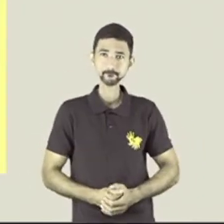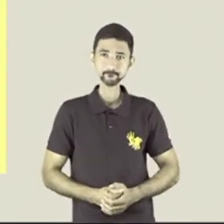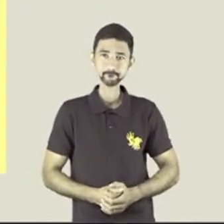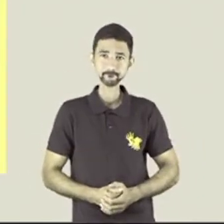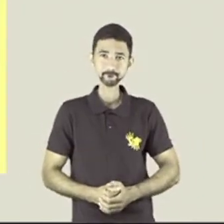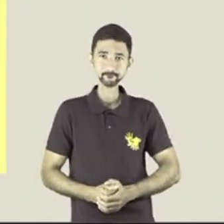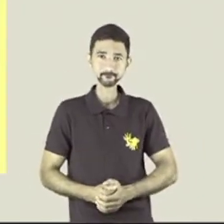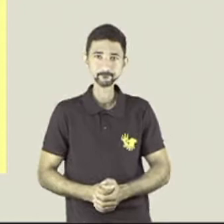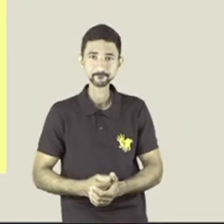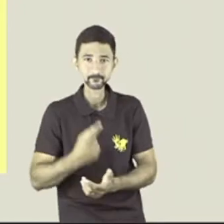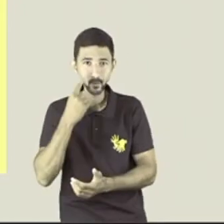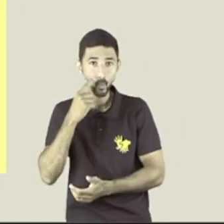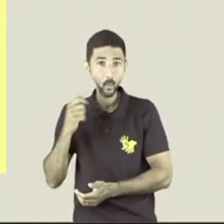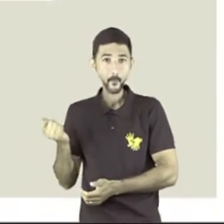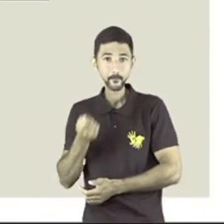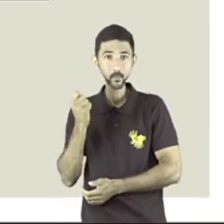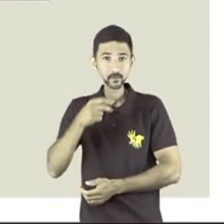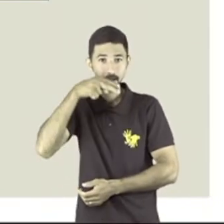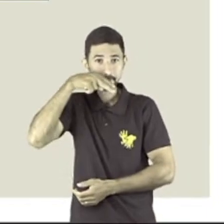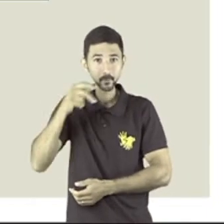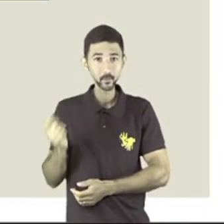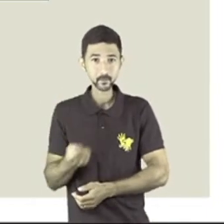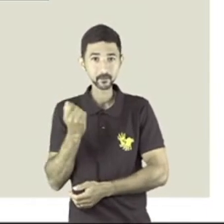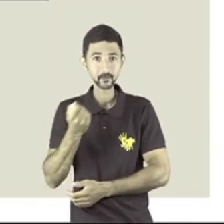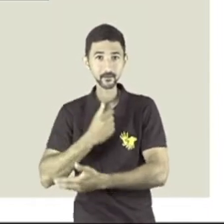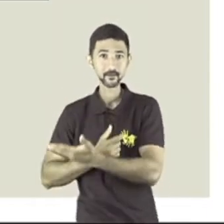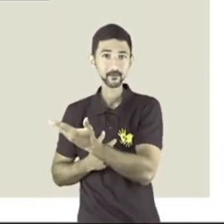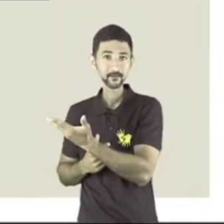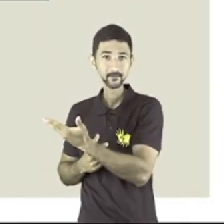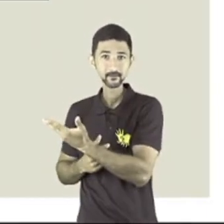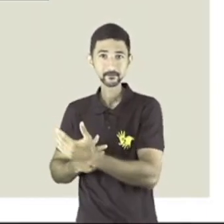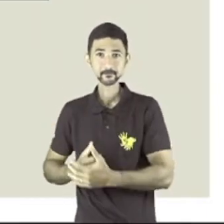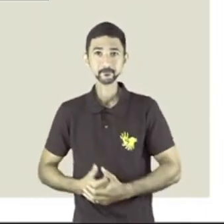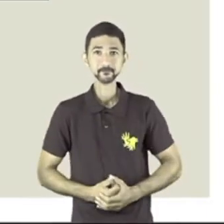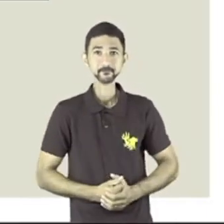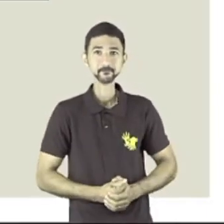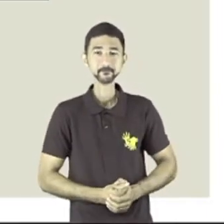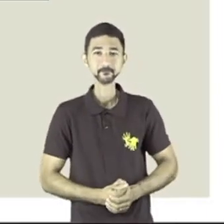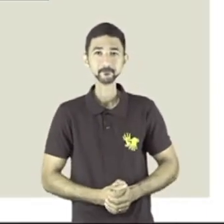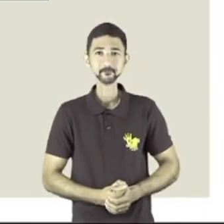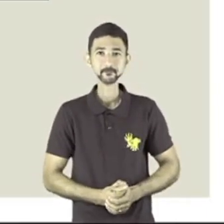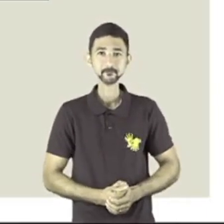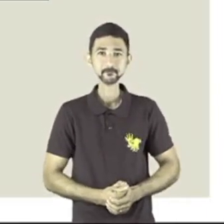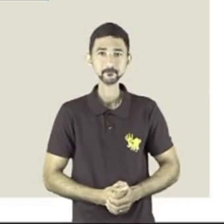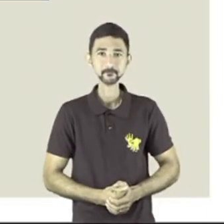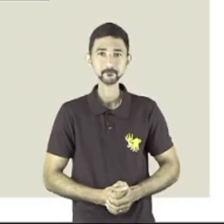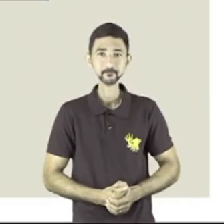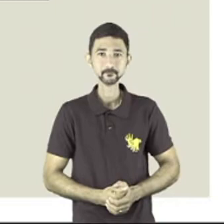Olha a Mônica, crianças. Aqui, ó.